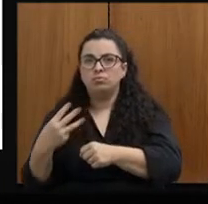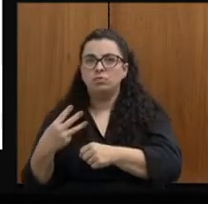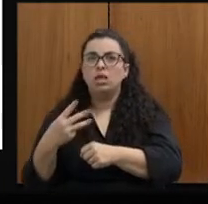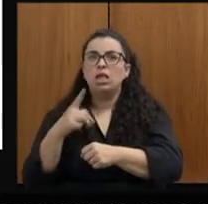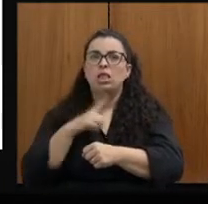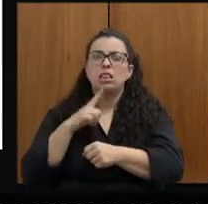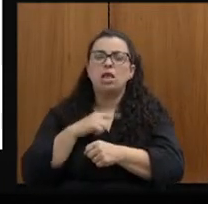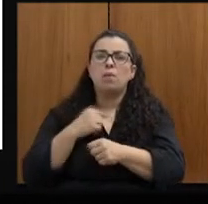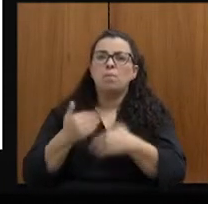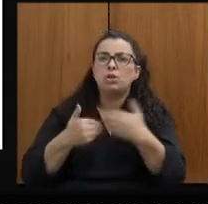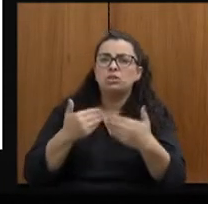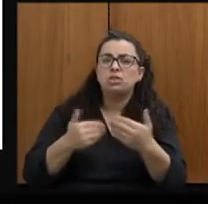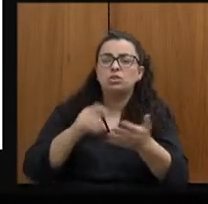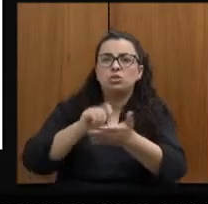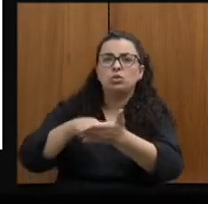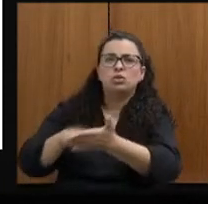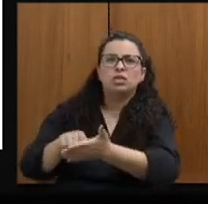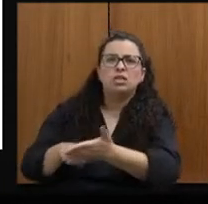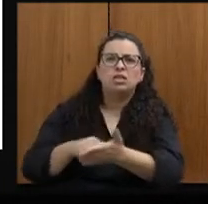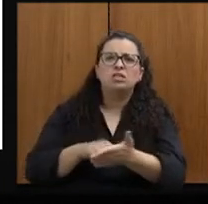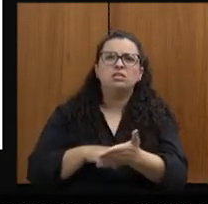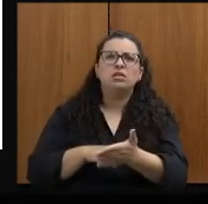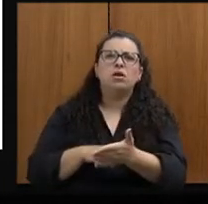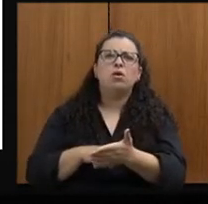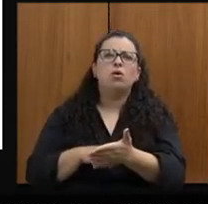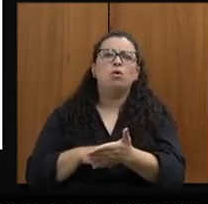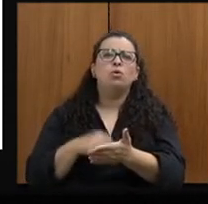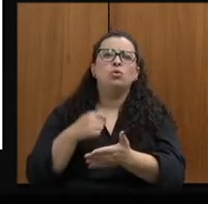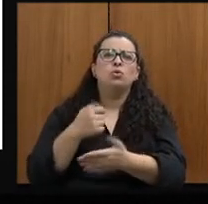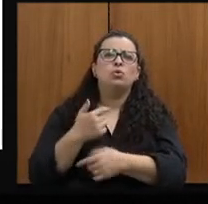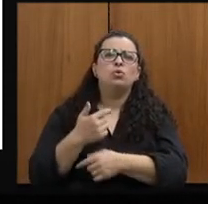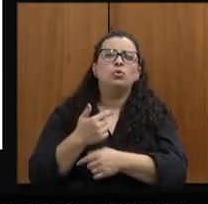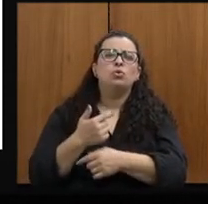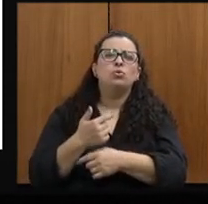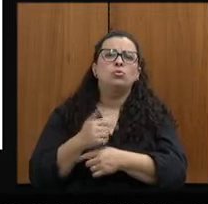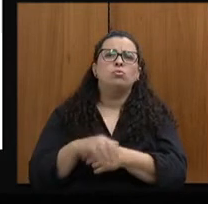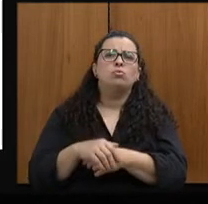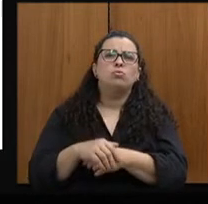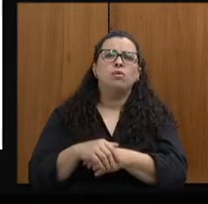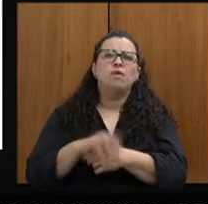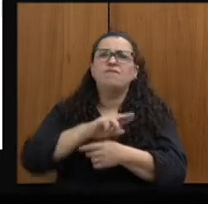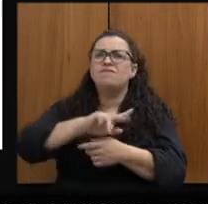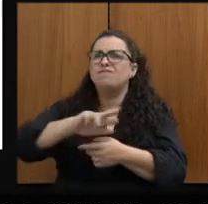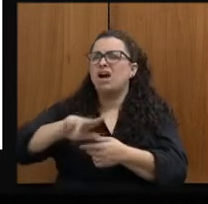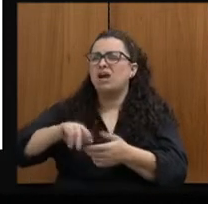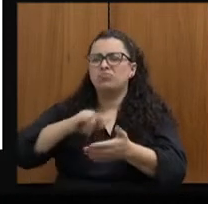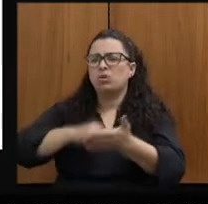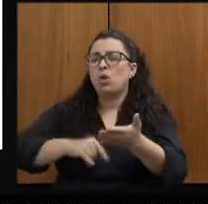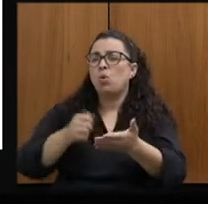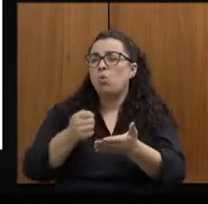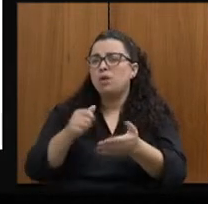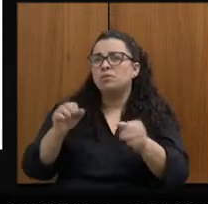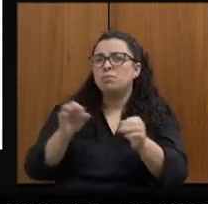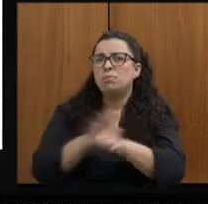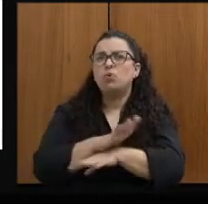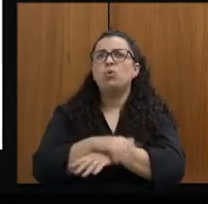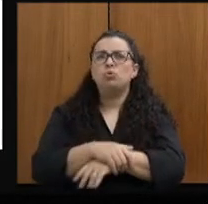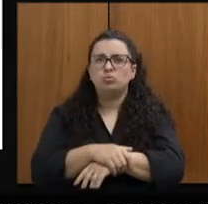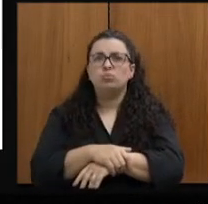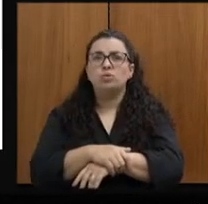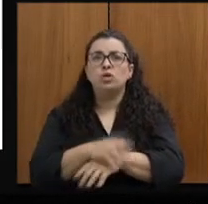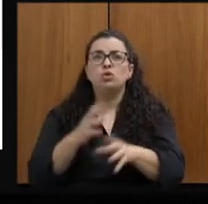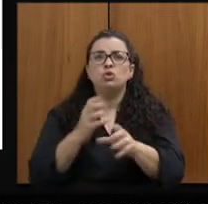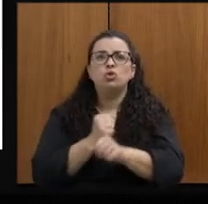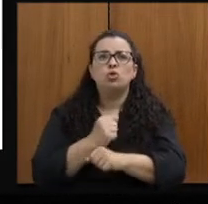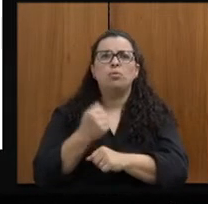30 municípios. Cabeça para baixo. 2.800 pessoas beneficiadas. E esta ação nós fazemos em parceria obrigado. Com o